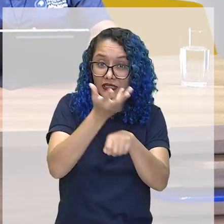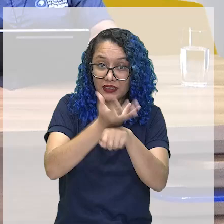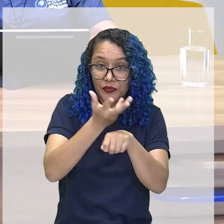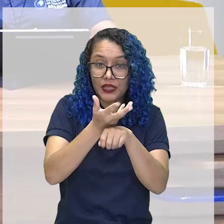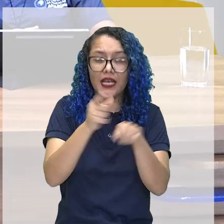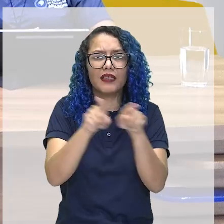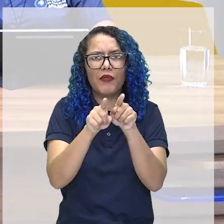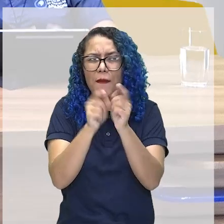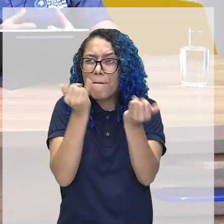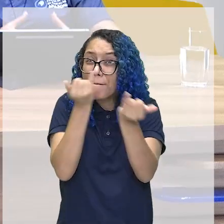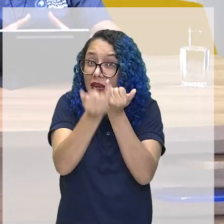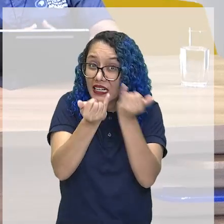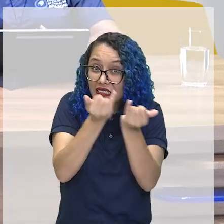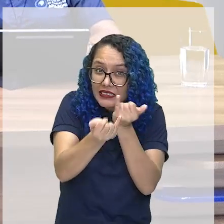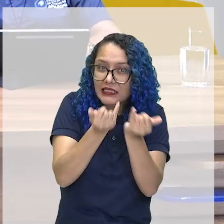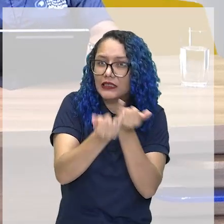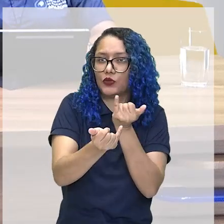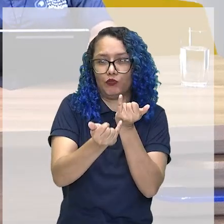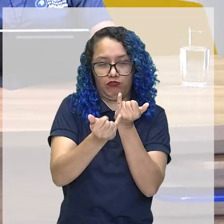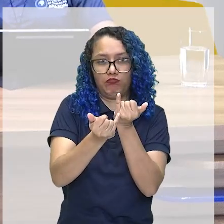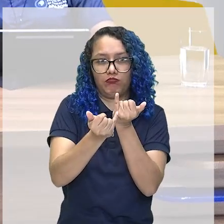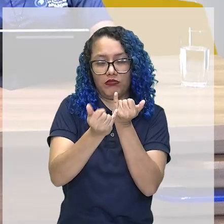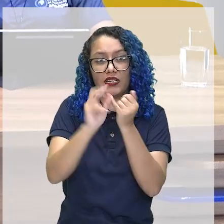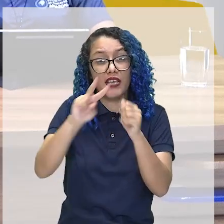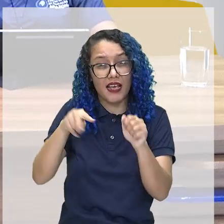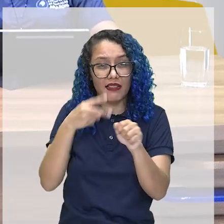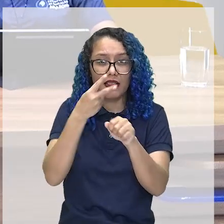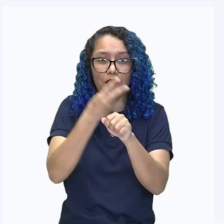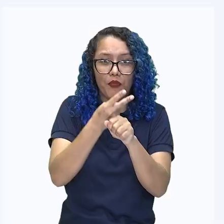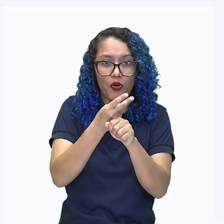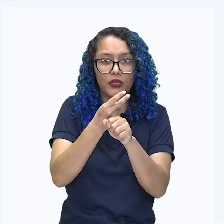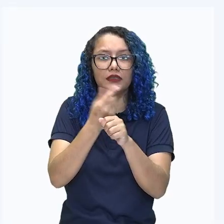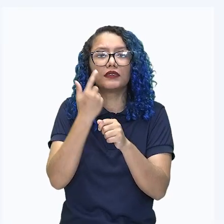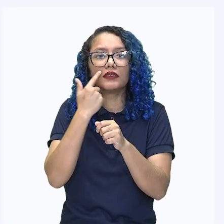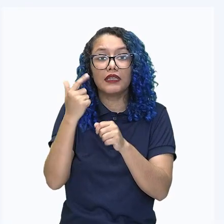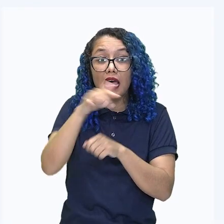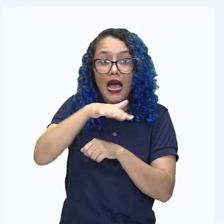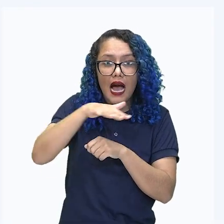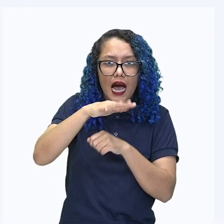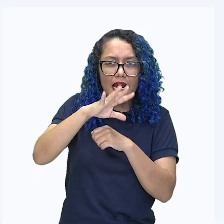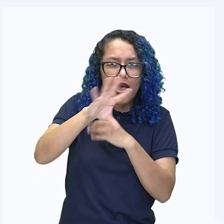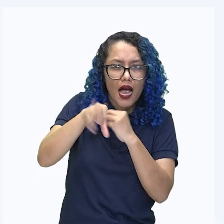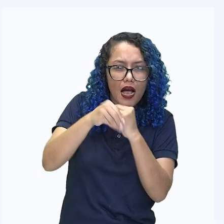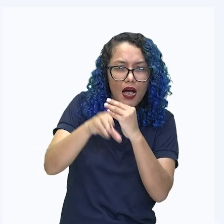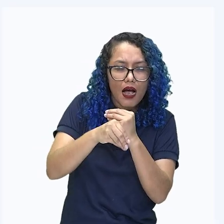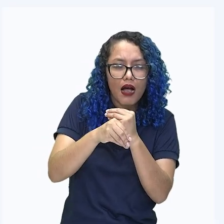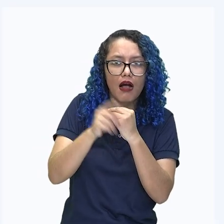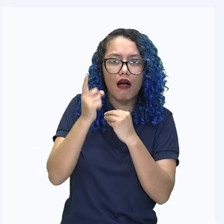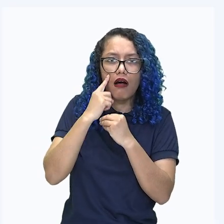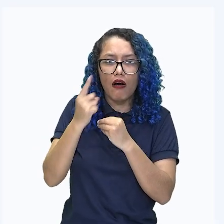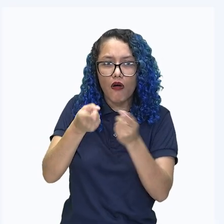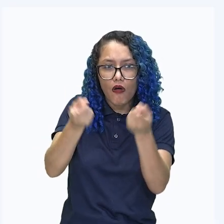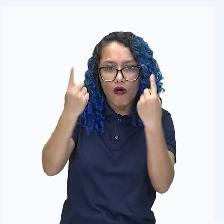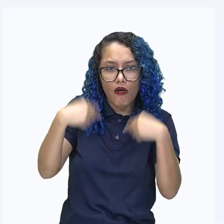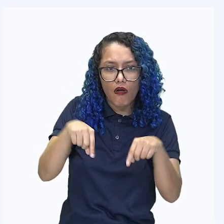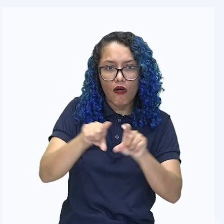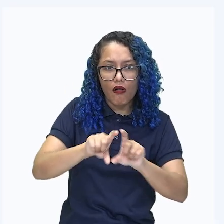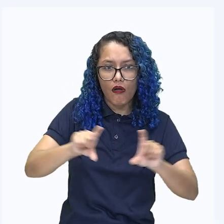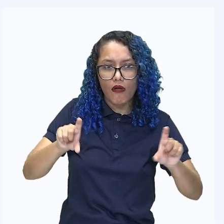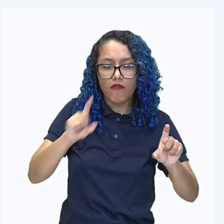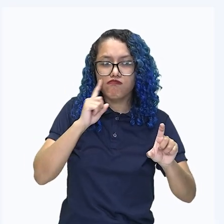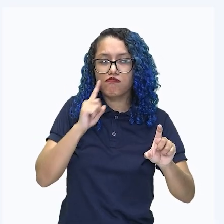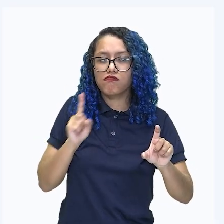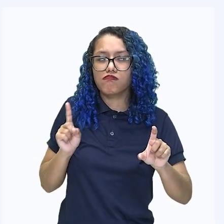né, e que seja o mais próximo possível. E depois, nesse campo de observação, que tem bem aqui embaixo, logo depois dessa